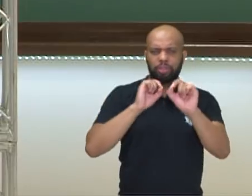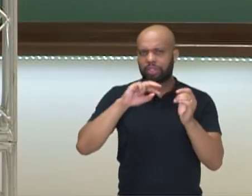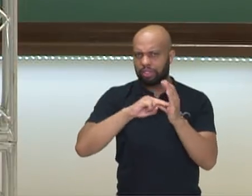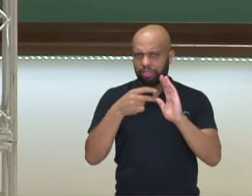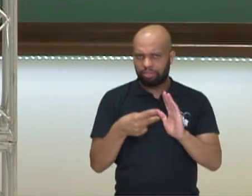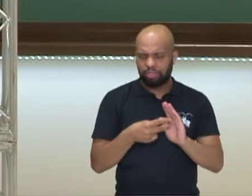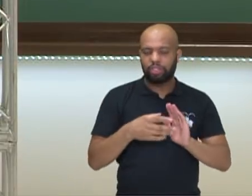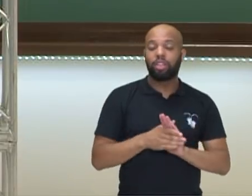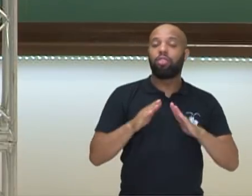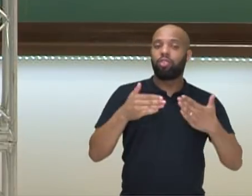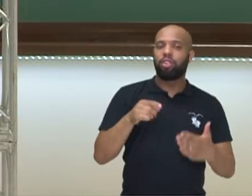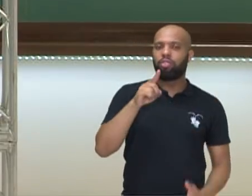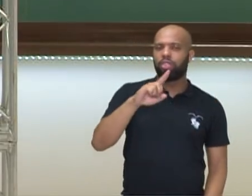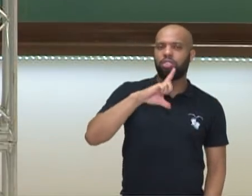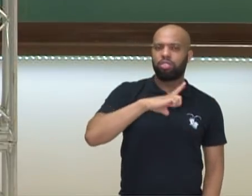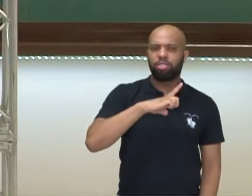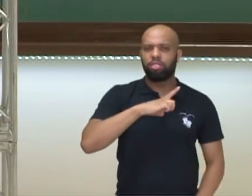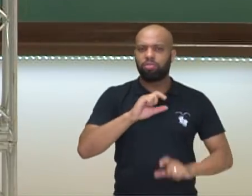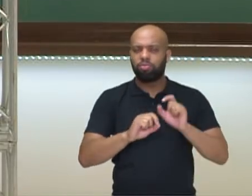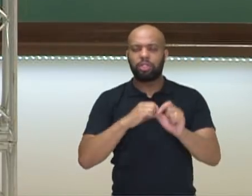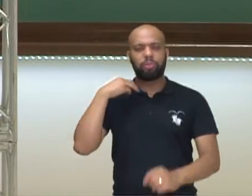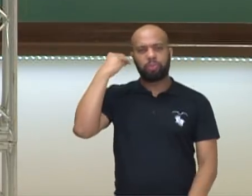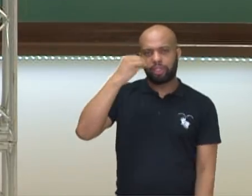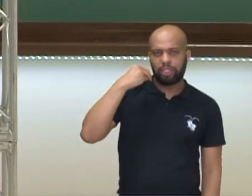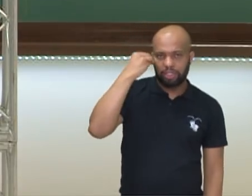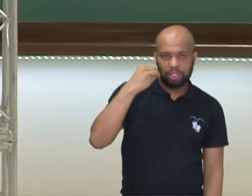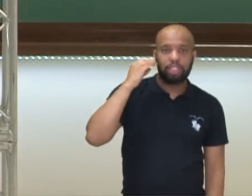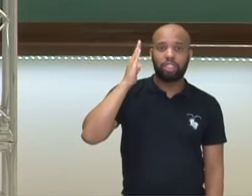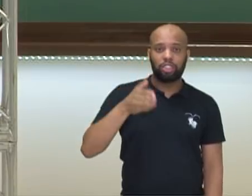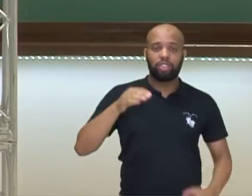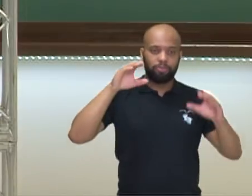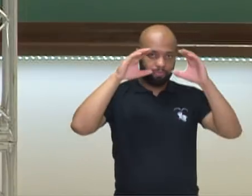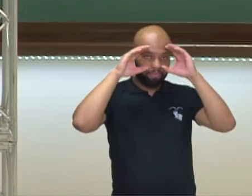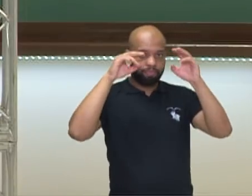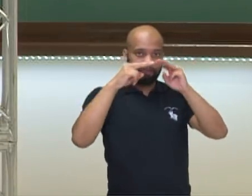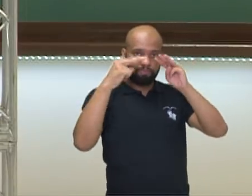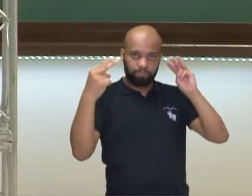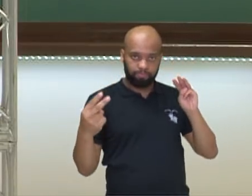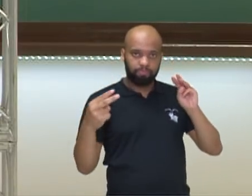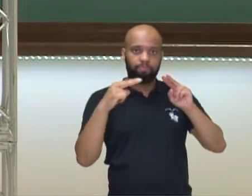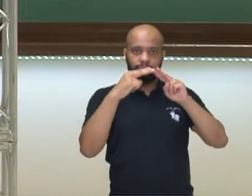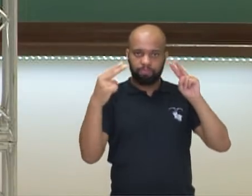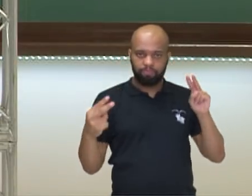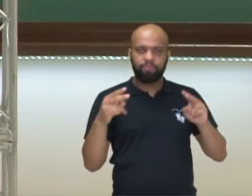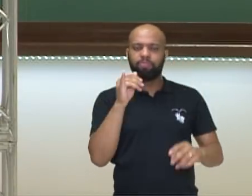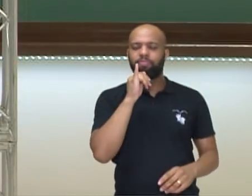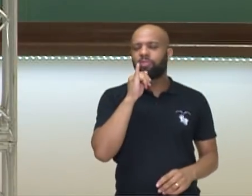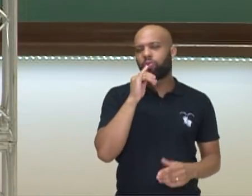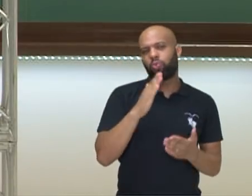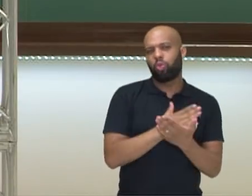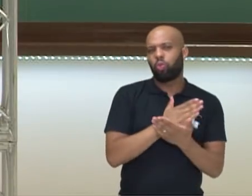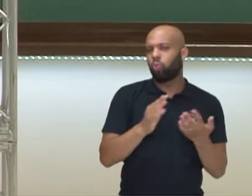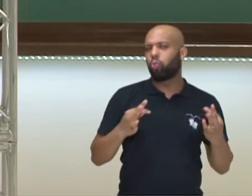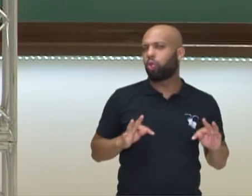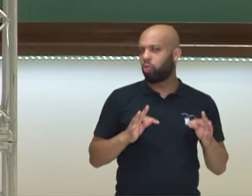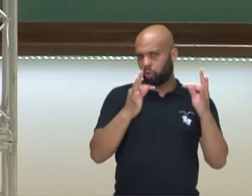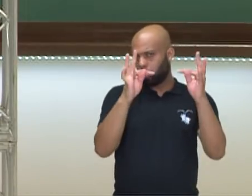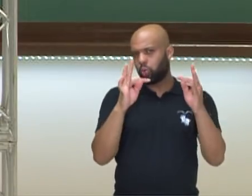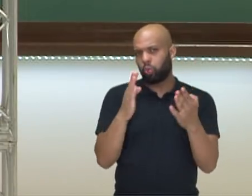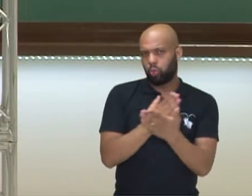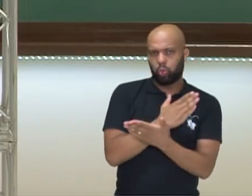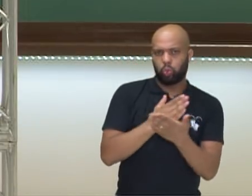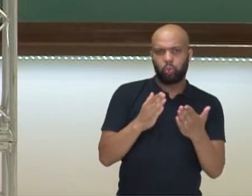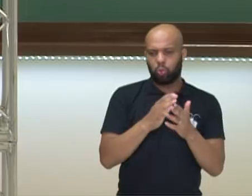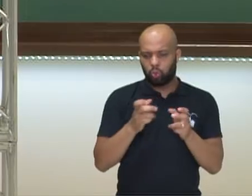Talvez até você já tenha tido alguma experiência com realidade virtual, com algum desses dispositivos, né?